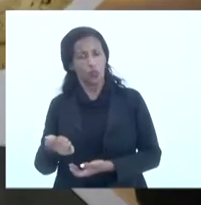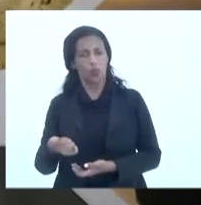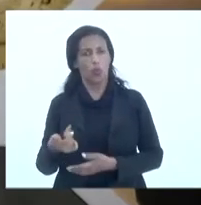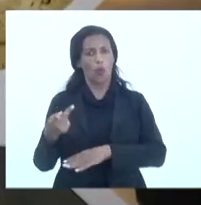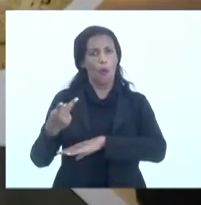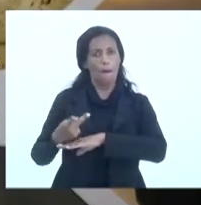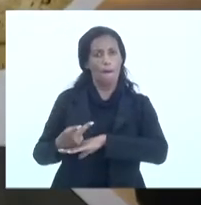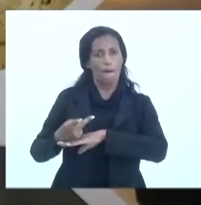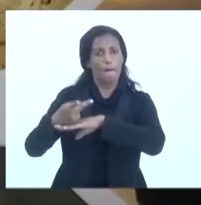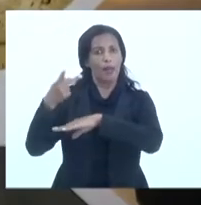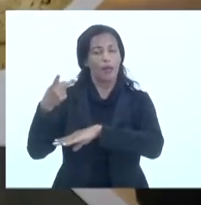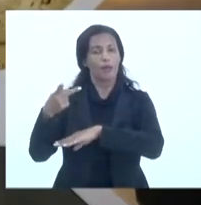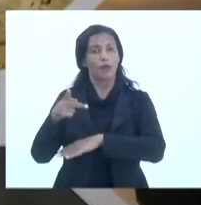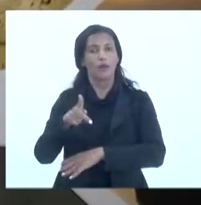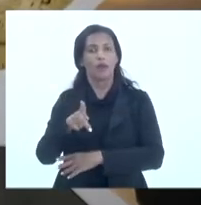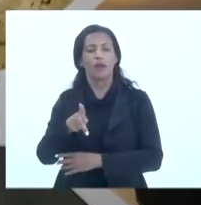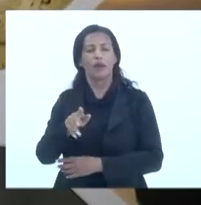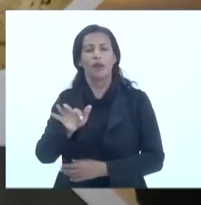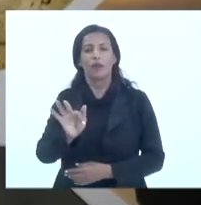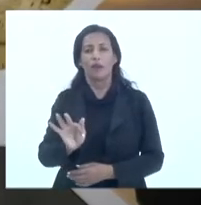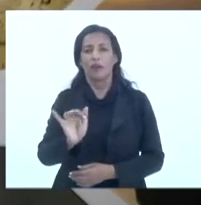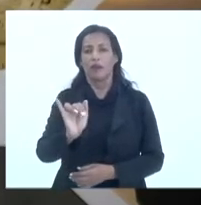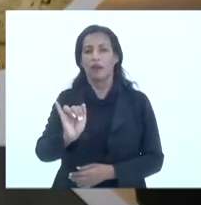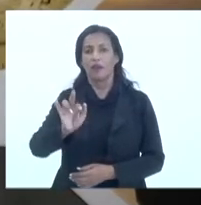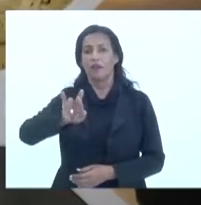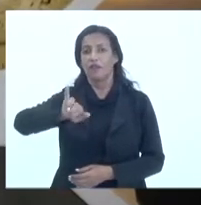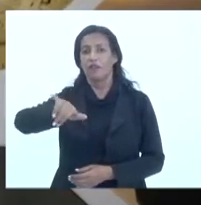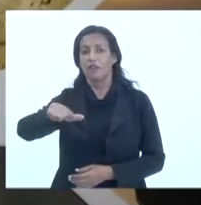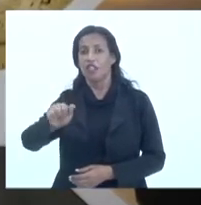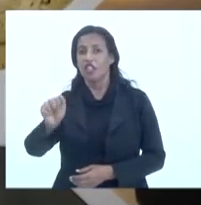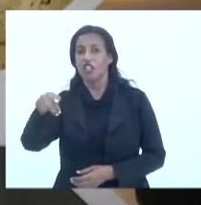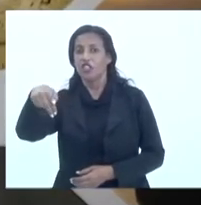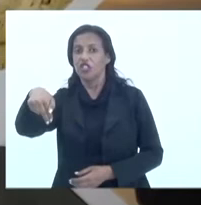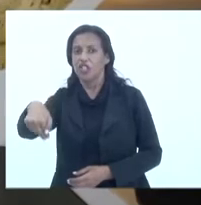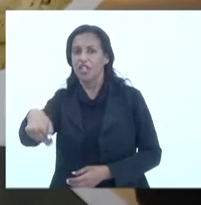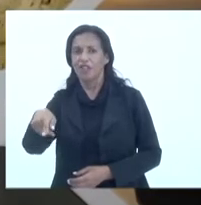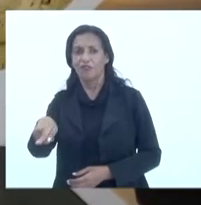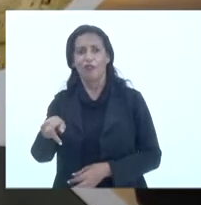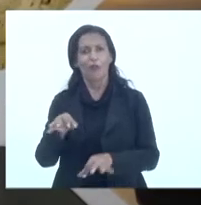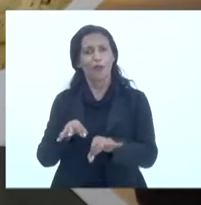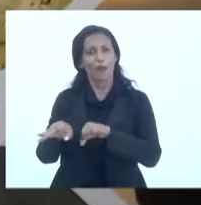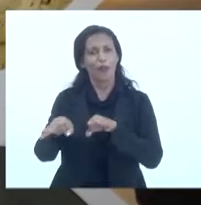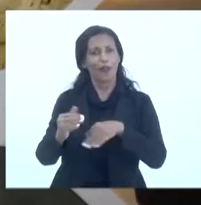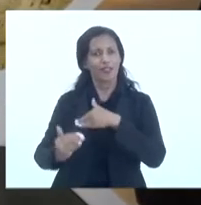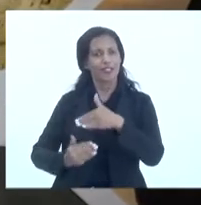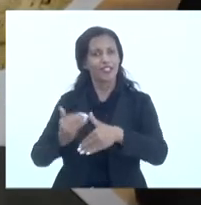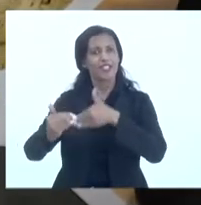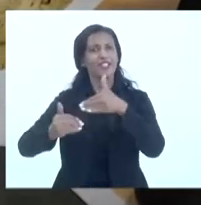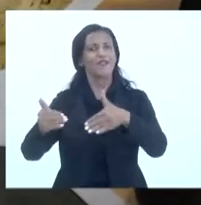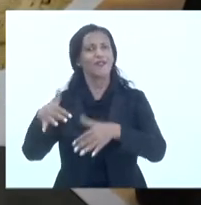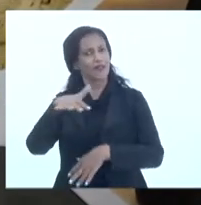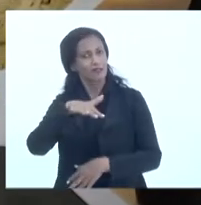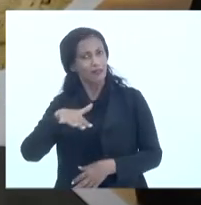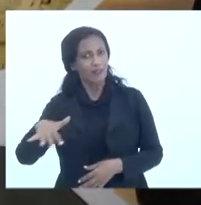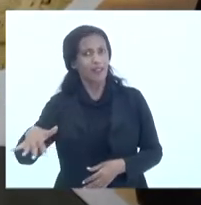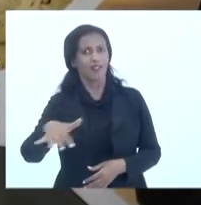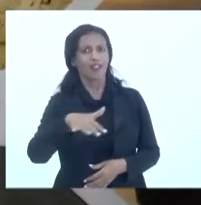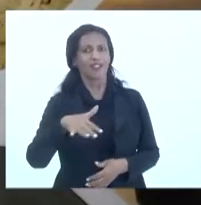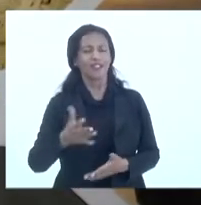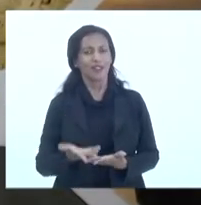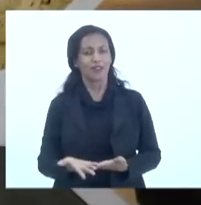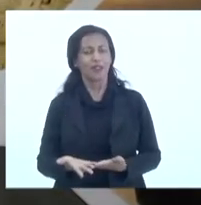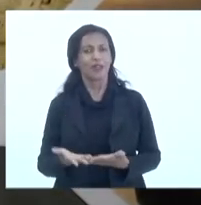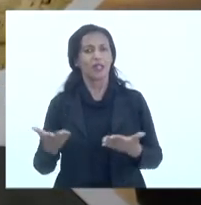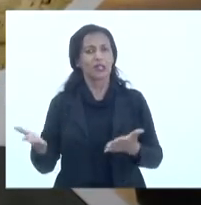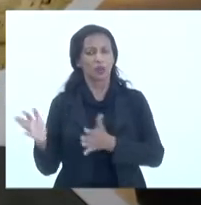prêmio FIRJAN na categoria de resíduos sólidos foi dado para um projeto de extensão desenvolvido na nossa região. Então, ele começa